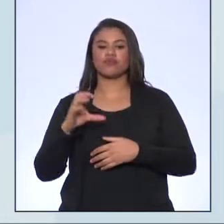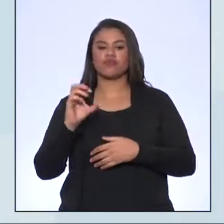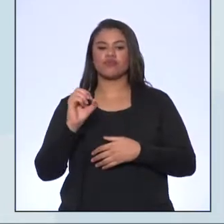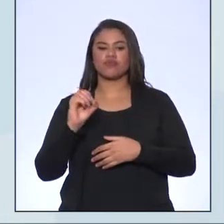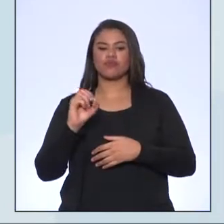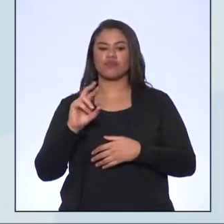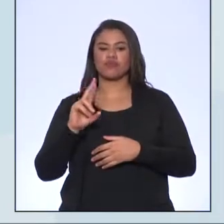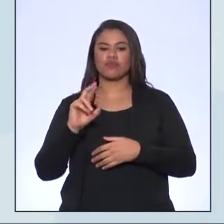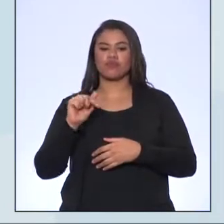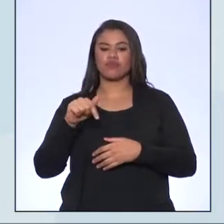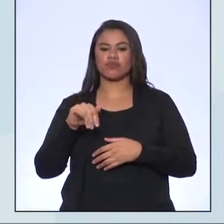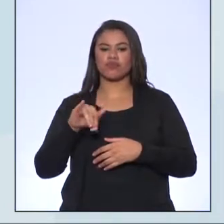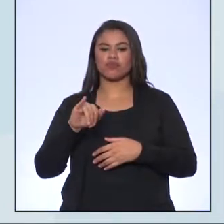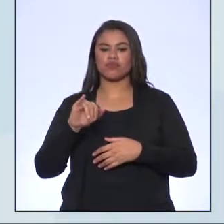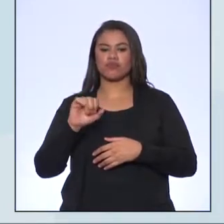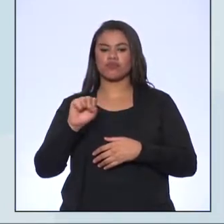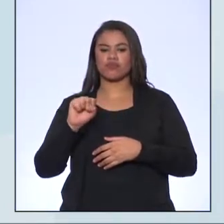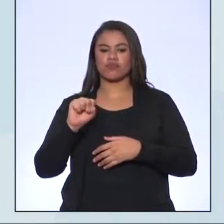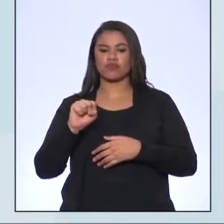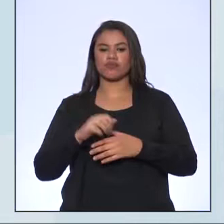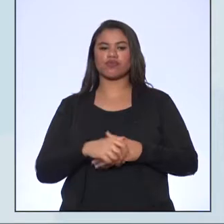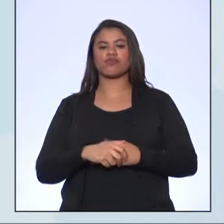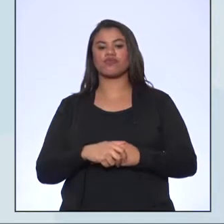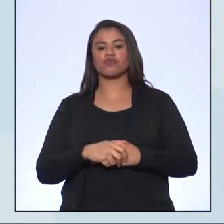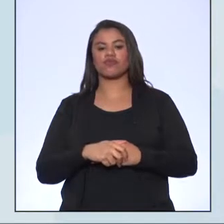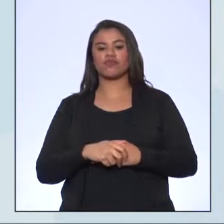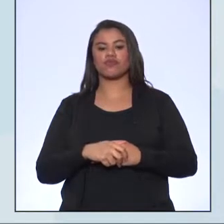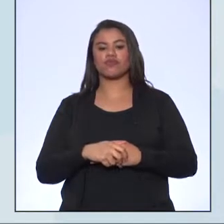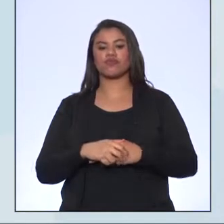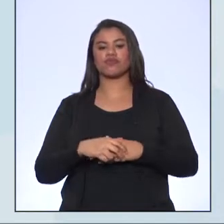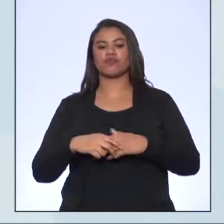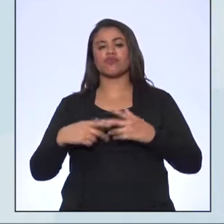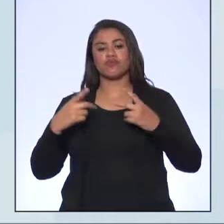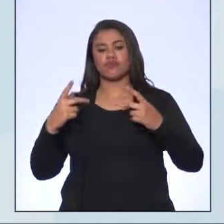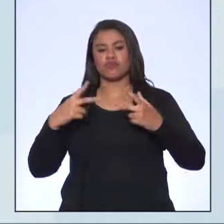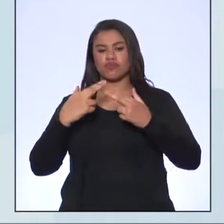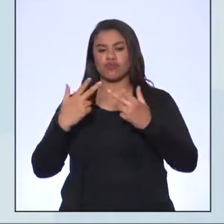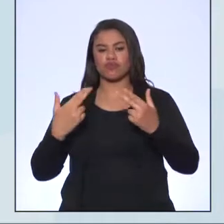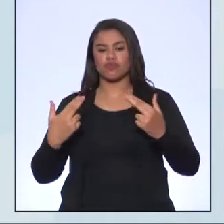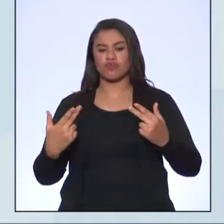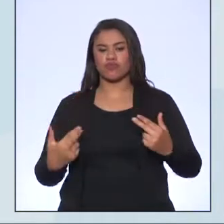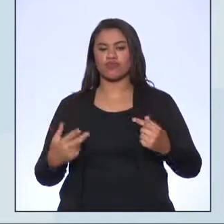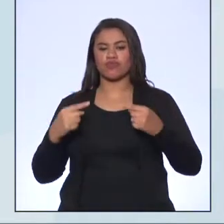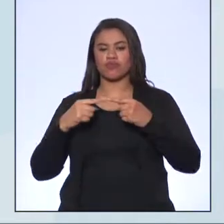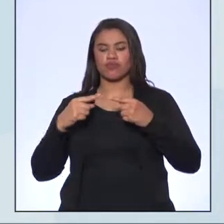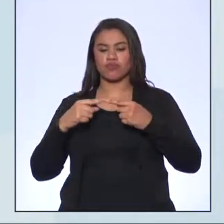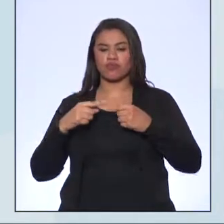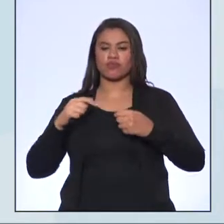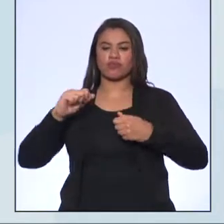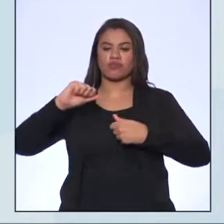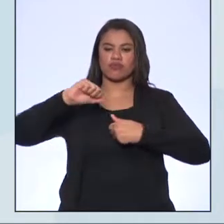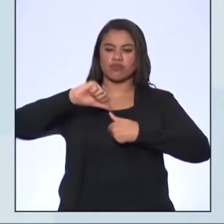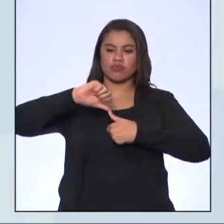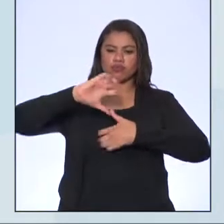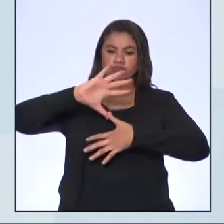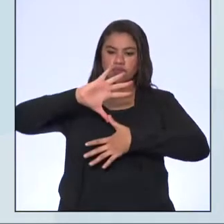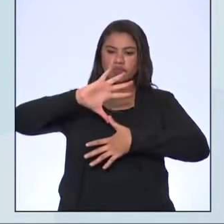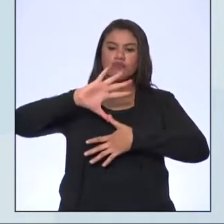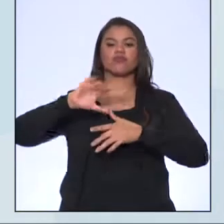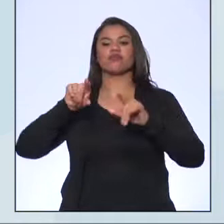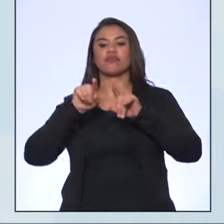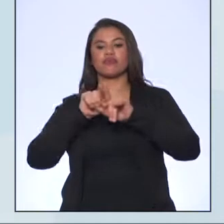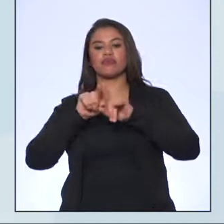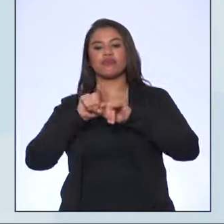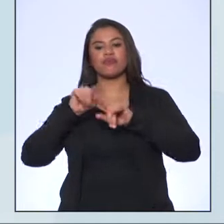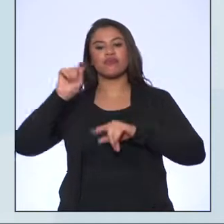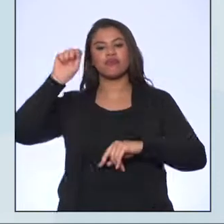Anamorfoses geográficas, com informações geográficas acerca da América e da África. A unidade temática que nós vamos